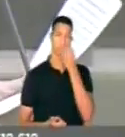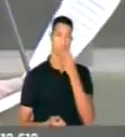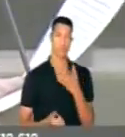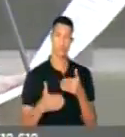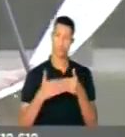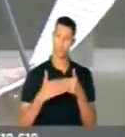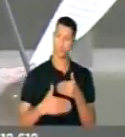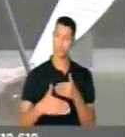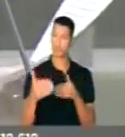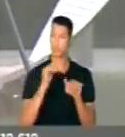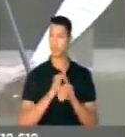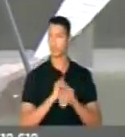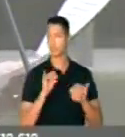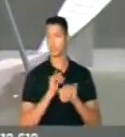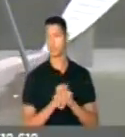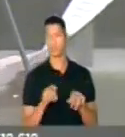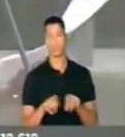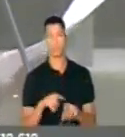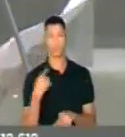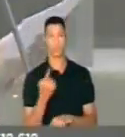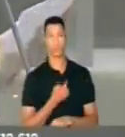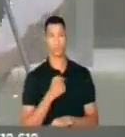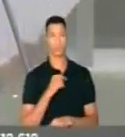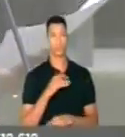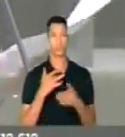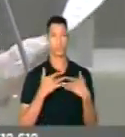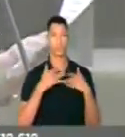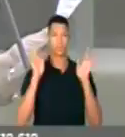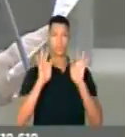em boca a notícia e estaremos muito